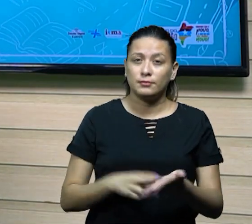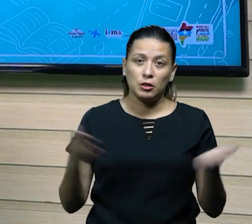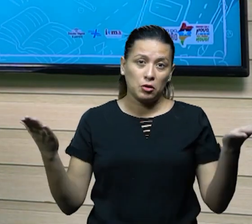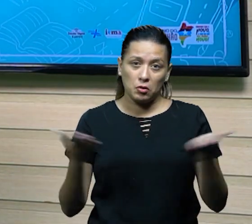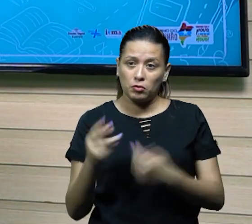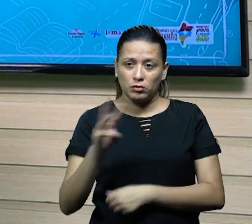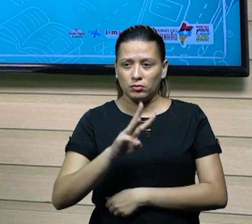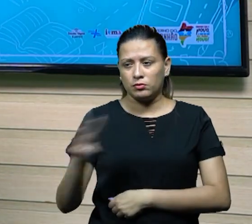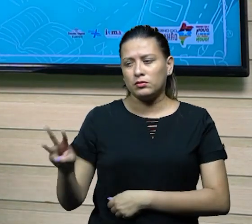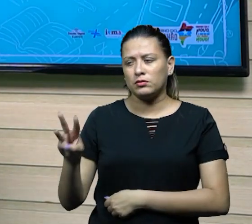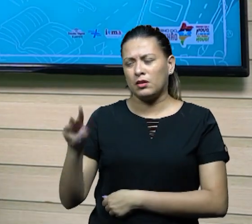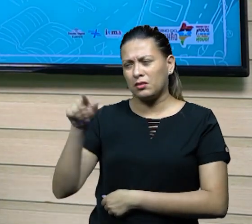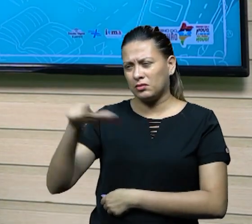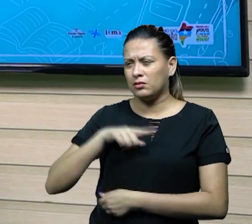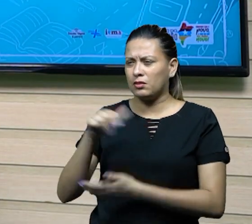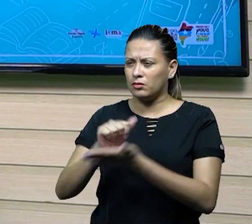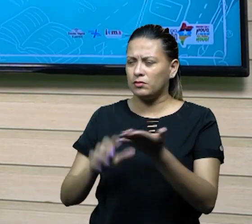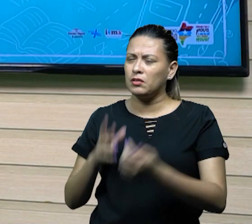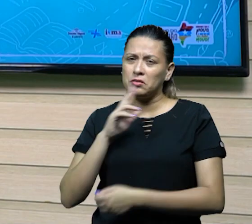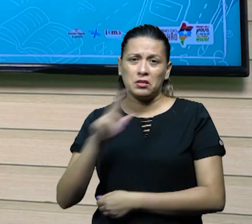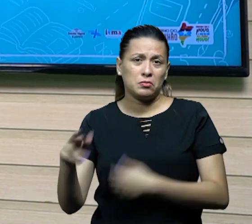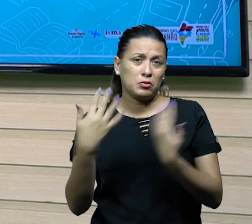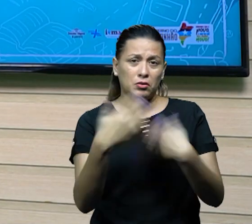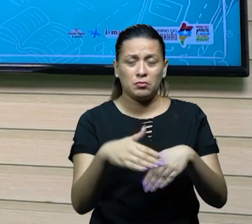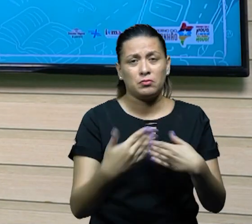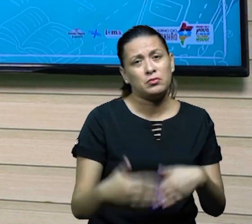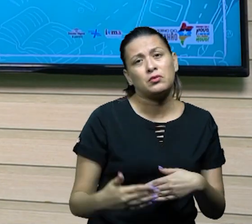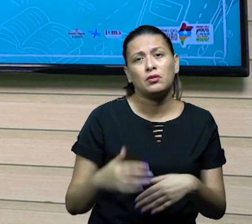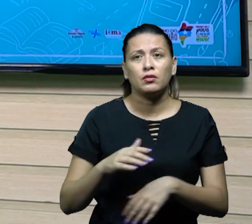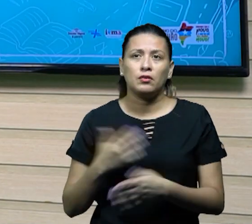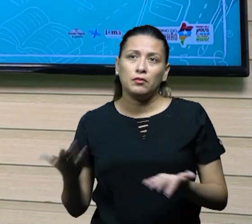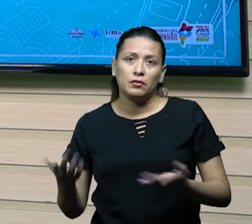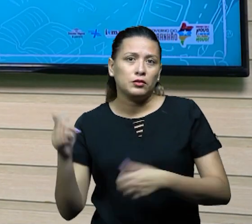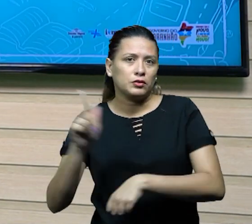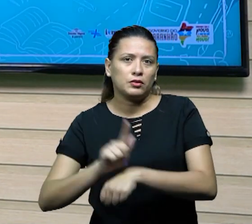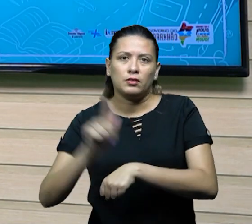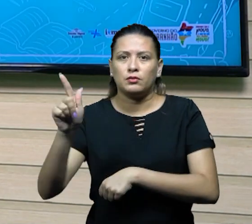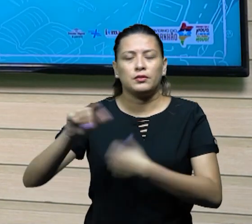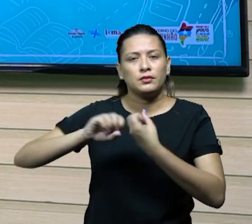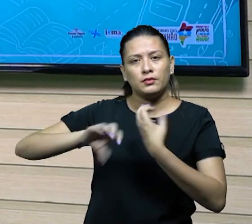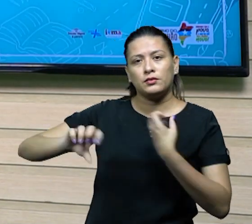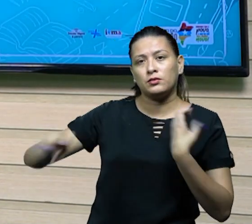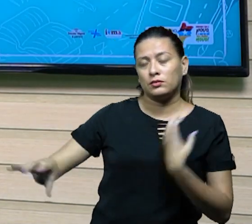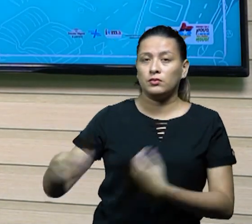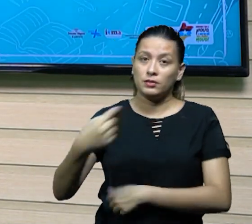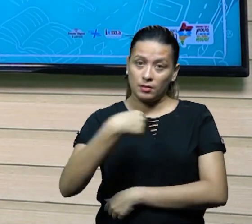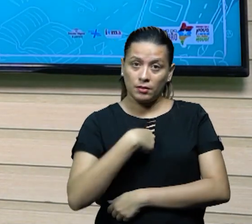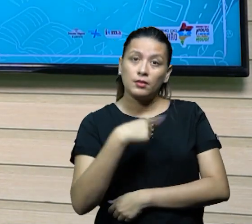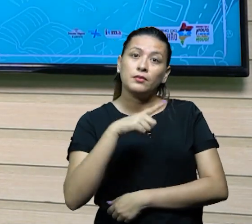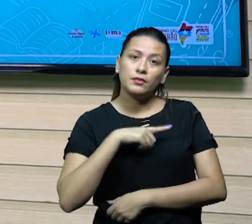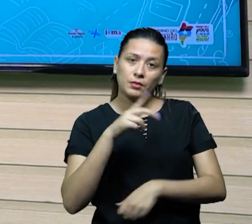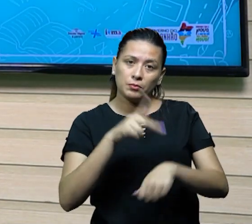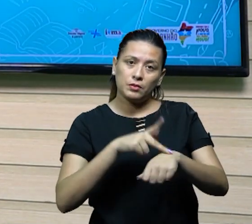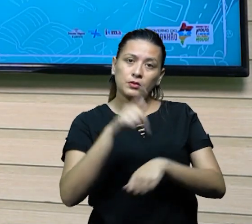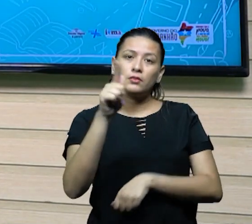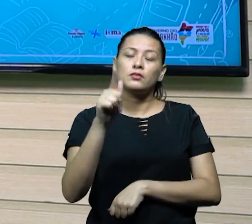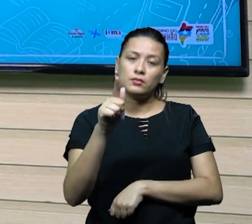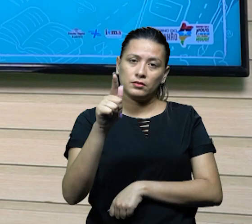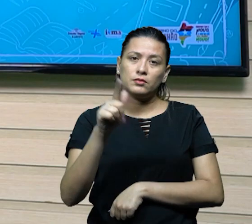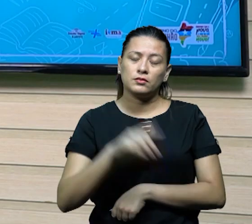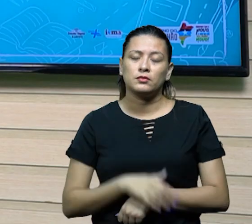aulas anteriores que antigamente o curso à distância era por correspondência. Hoje não, eu abro um site, está ali minha atividade, eu respondo uma